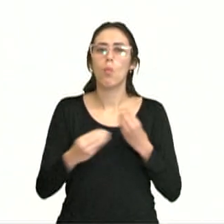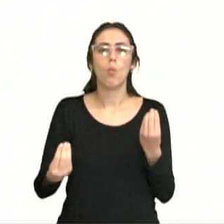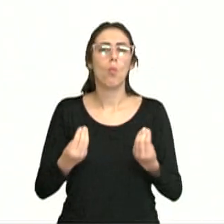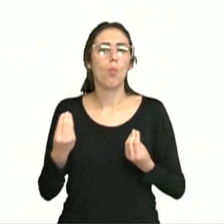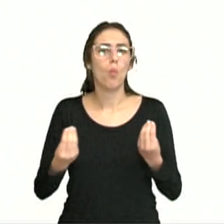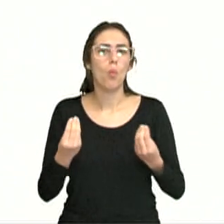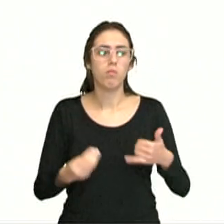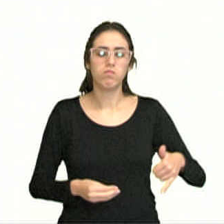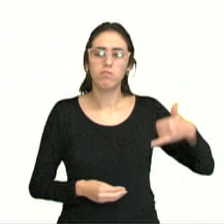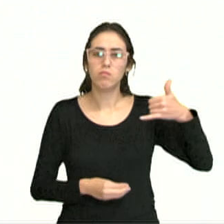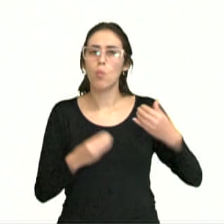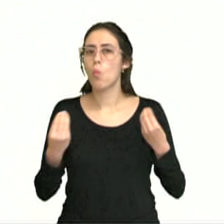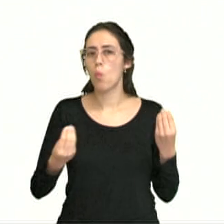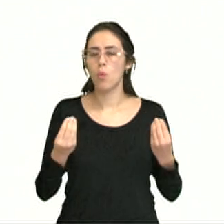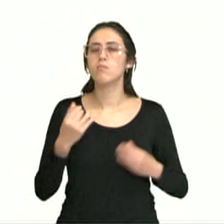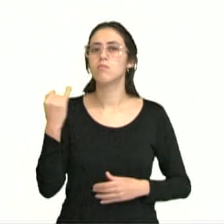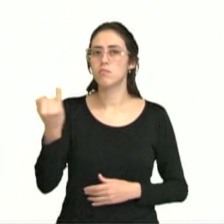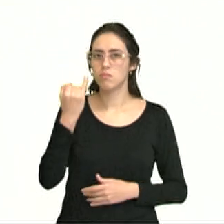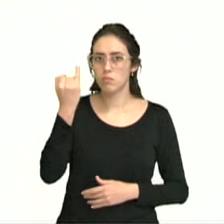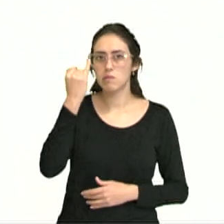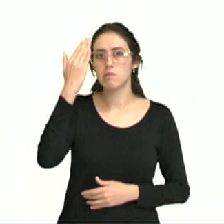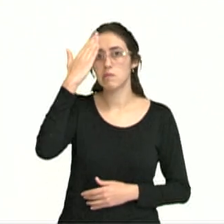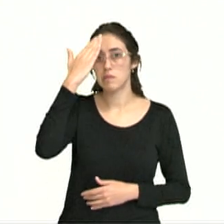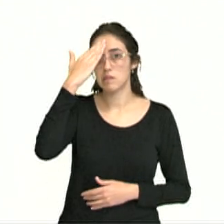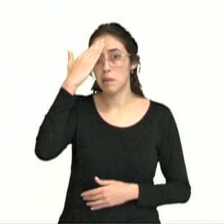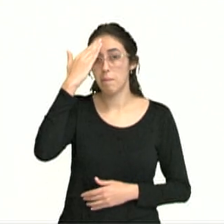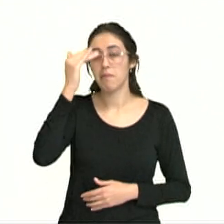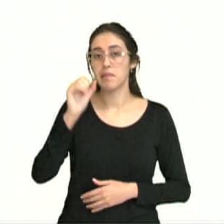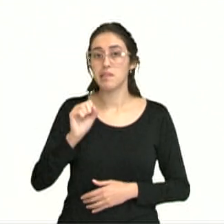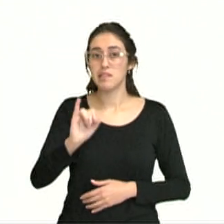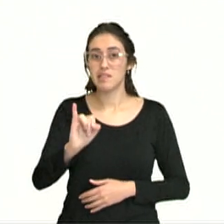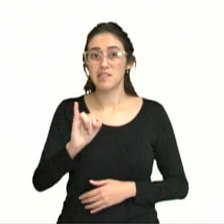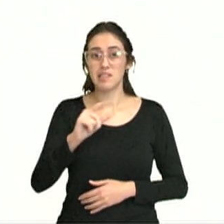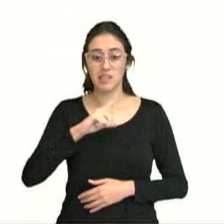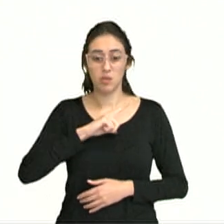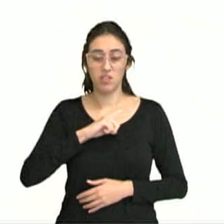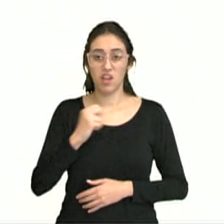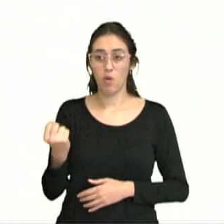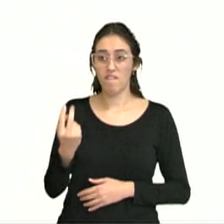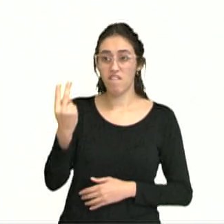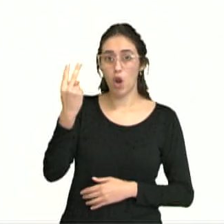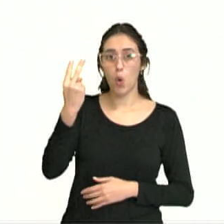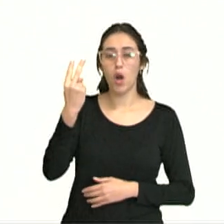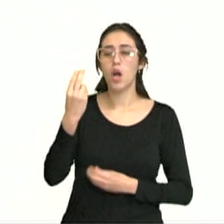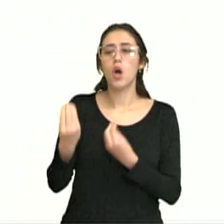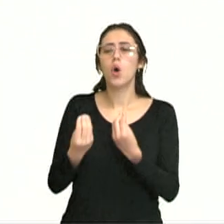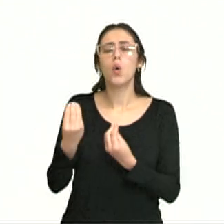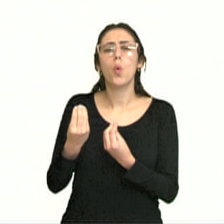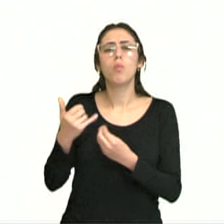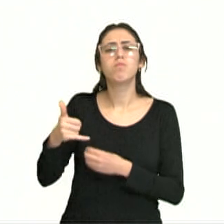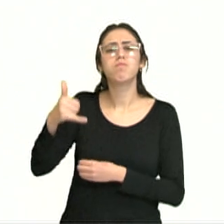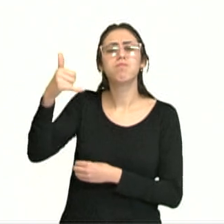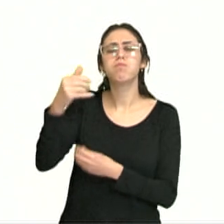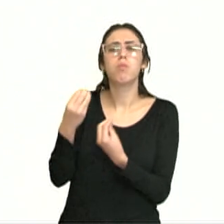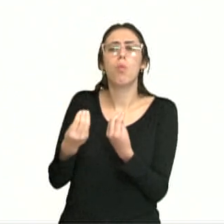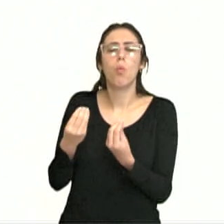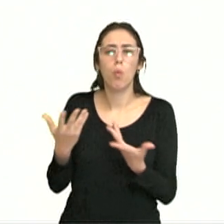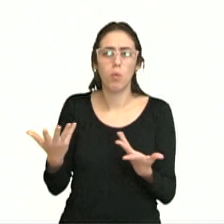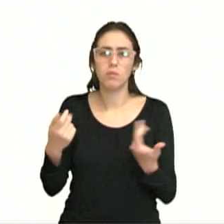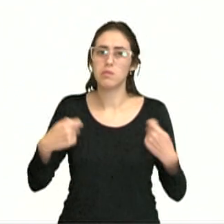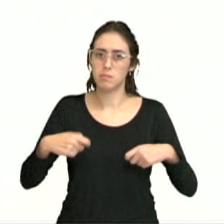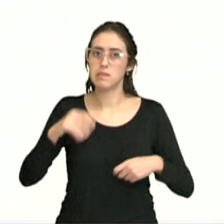esperados. Isso é extremamente importante. Se eu tenho um valor, eu quero saber como que ele vai render, né? E o que envolve